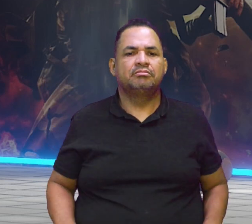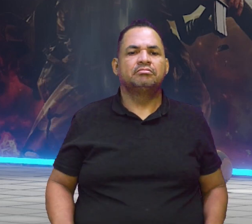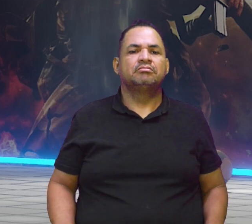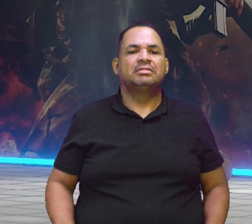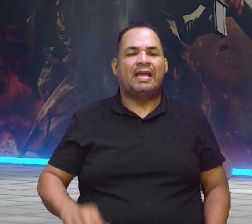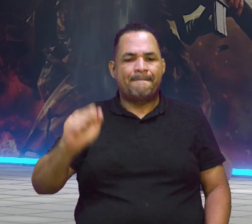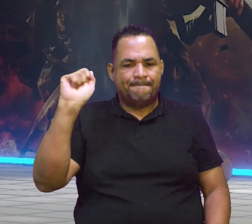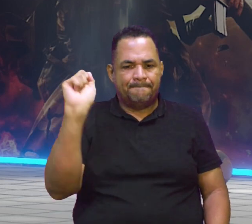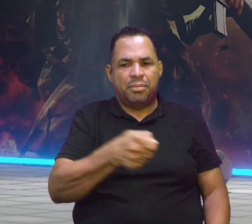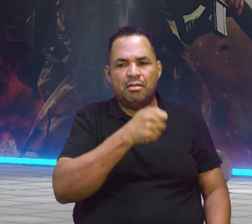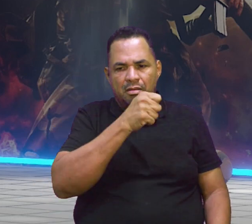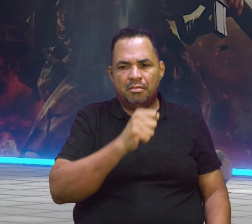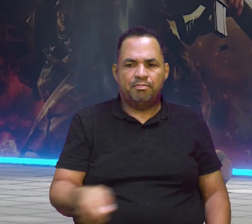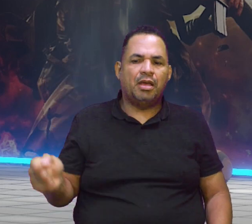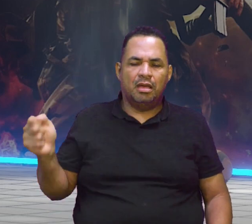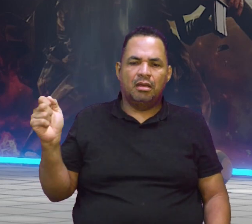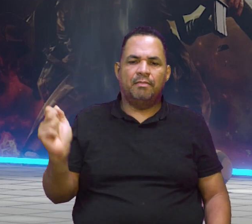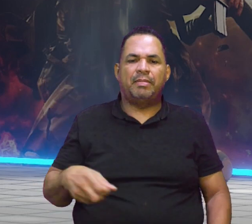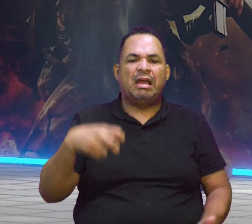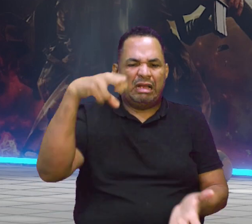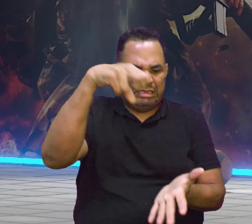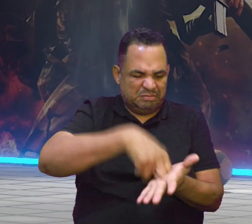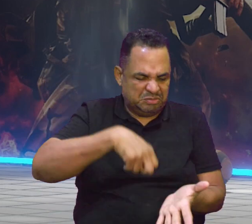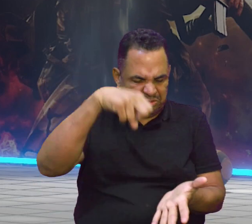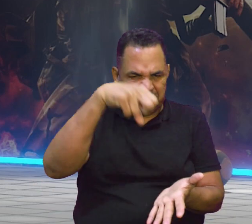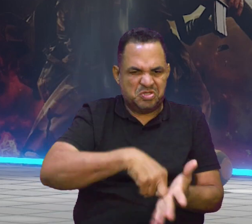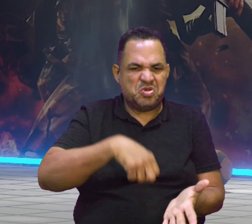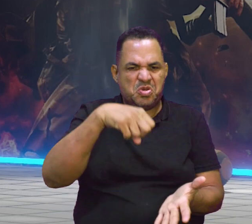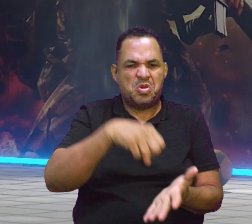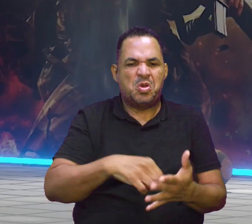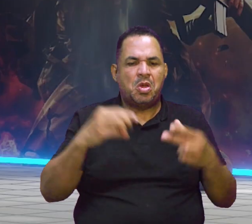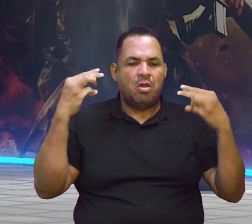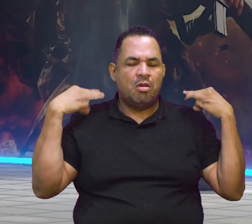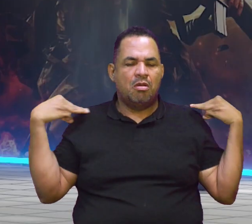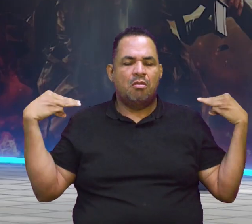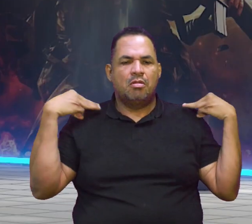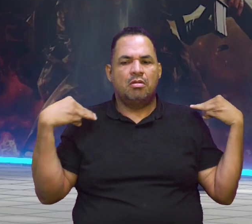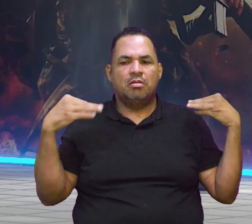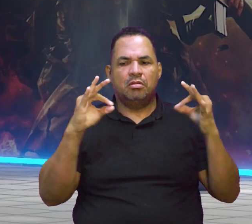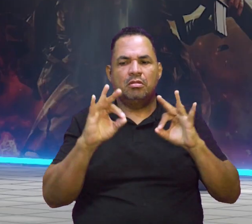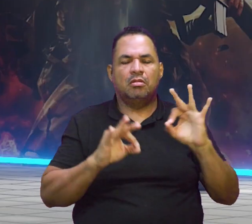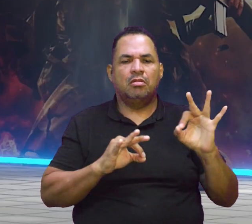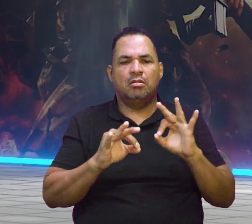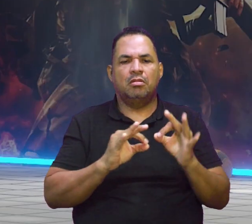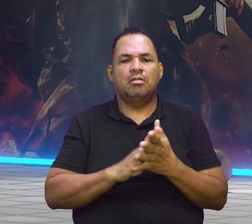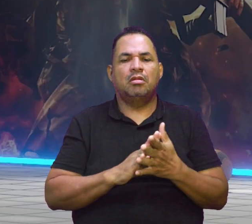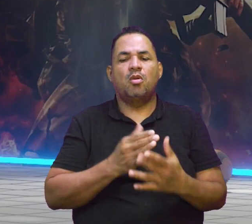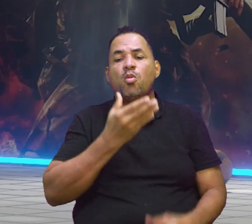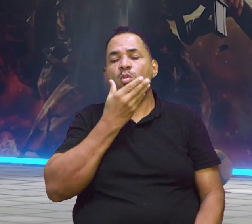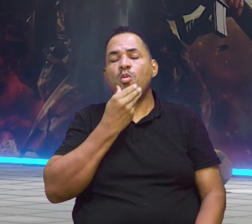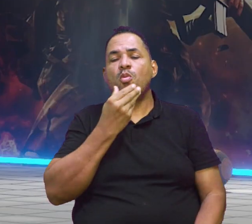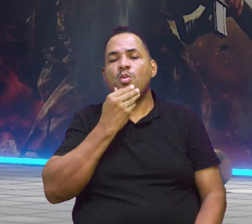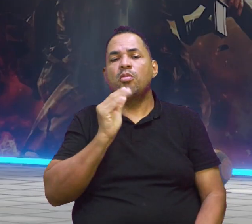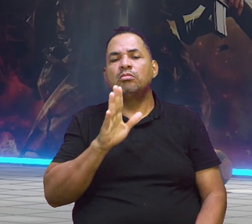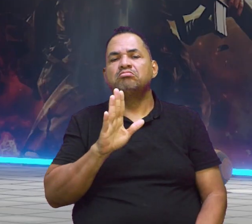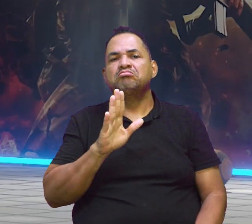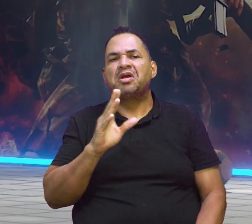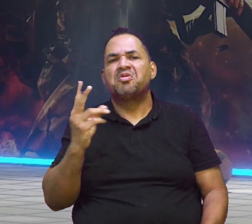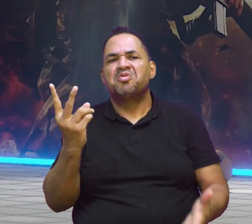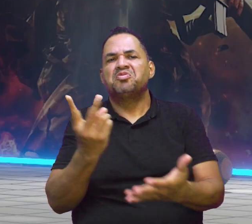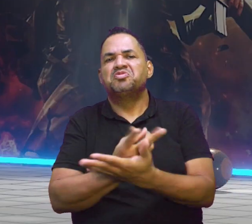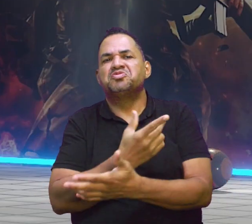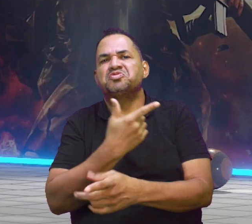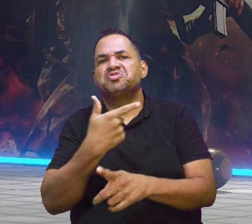chibatadas. Então, na Marinha, por exemplo, um marinheiro que fizesse uma falta